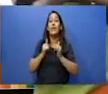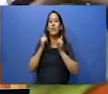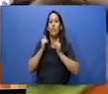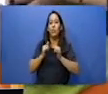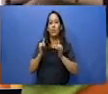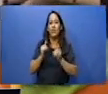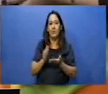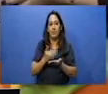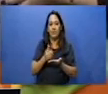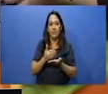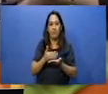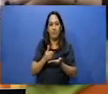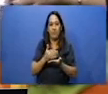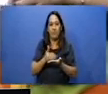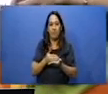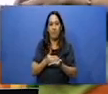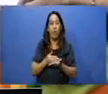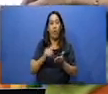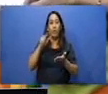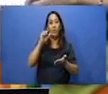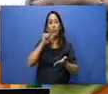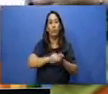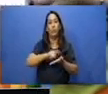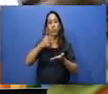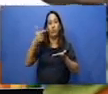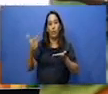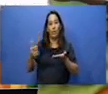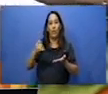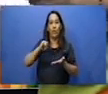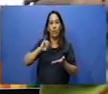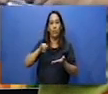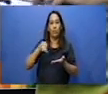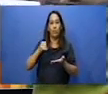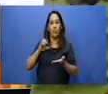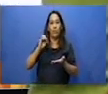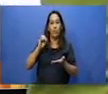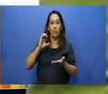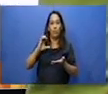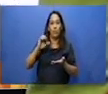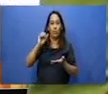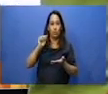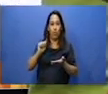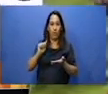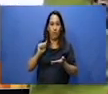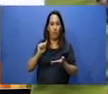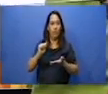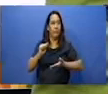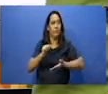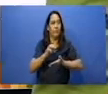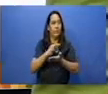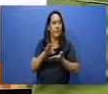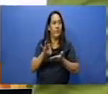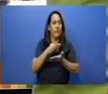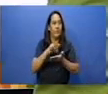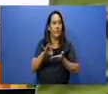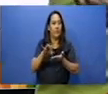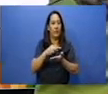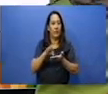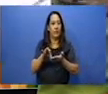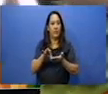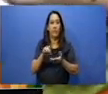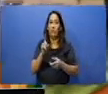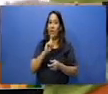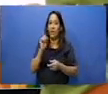foi divulgada no jornal Joca, que é um jornal manual que a gente pega